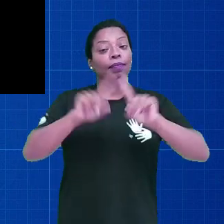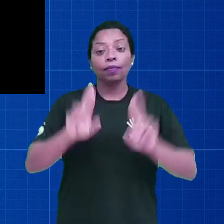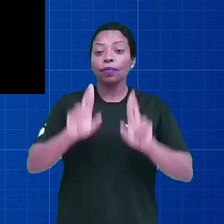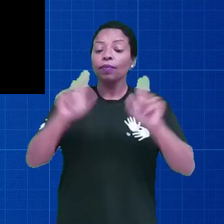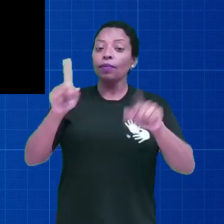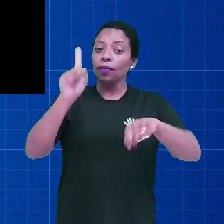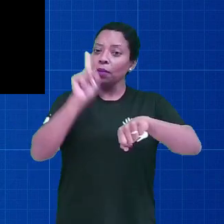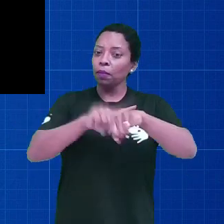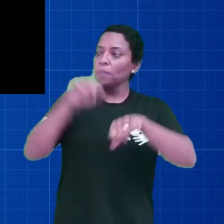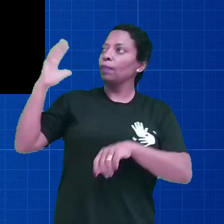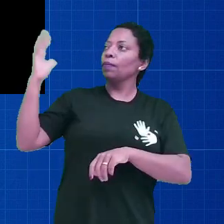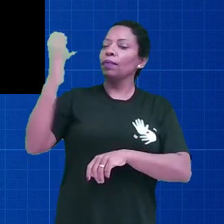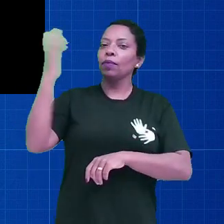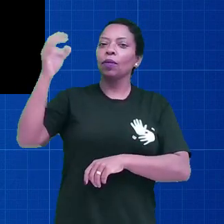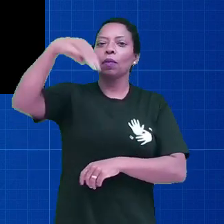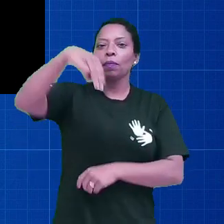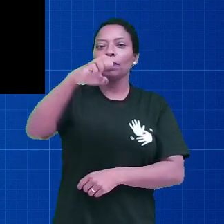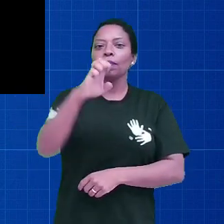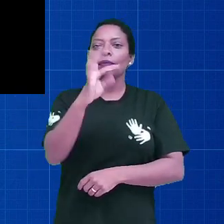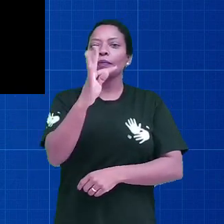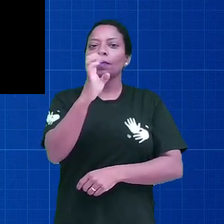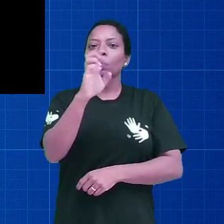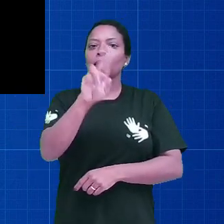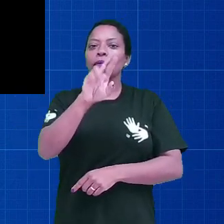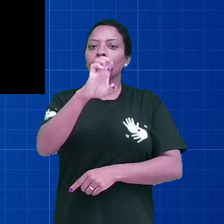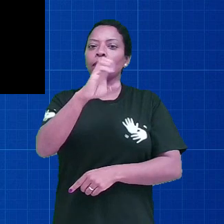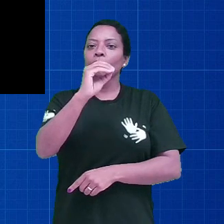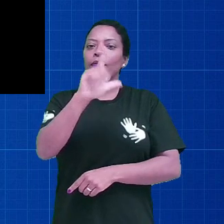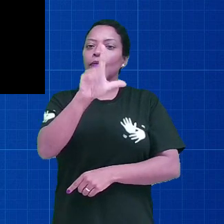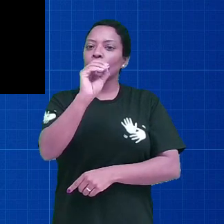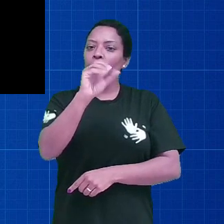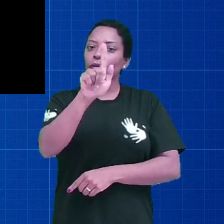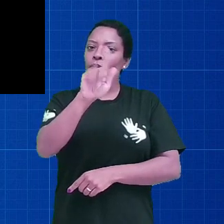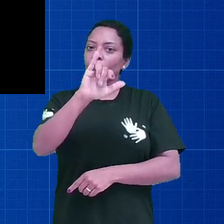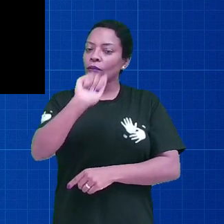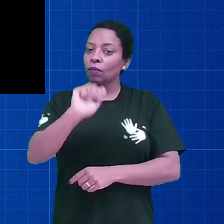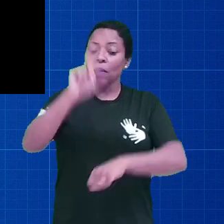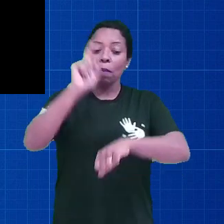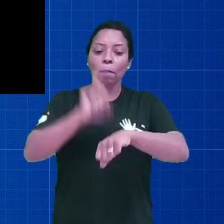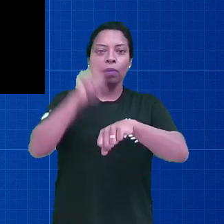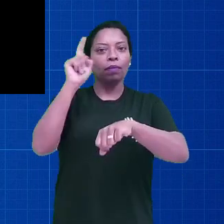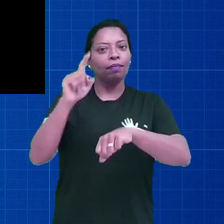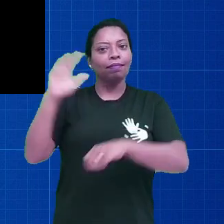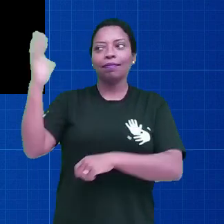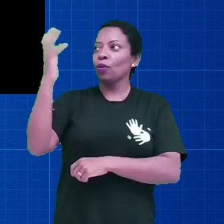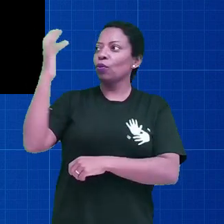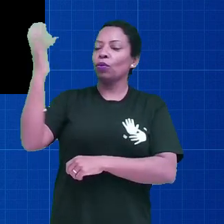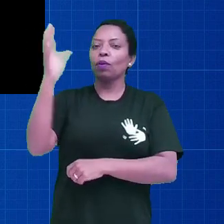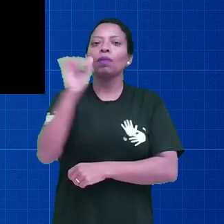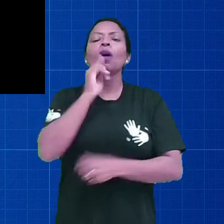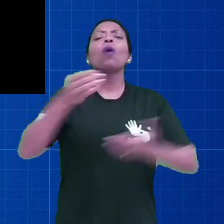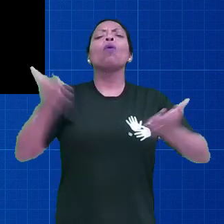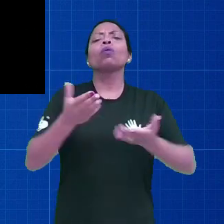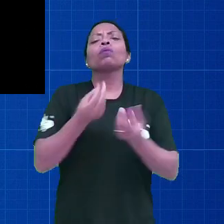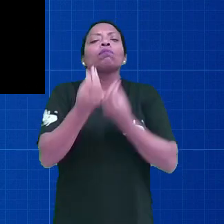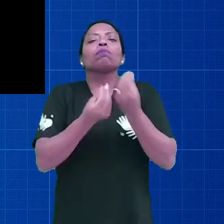meteorologia, que ela é mais pontual, ela é mais momentânea. Quando nós perguntamos como está o tempo hoje, nós